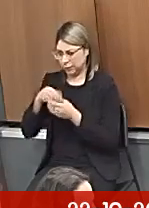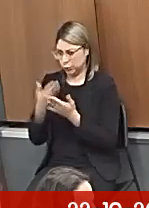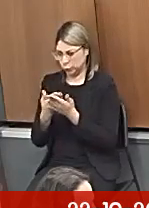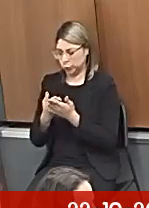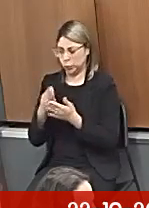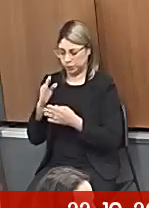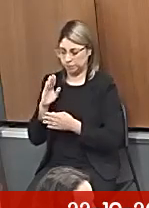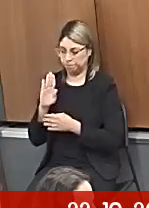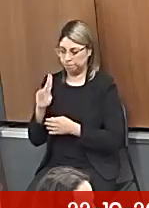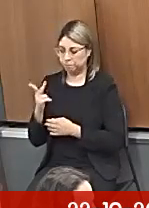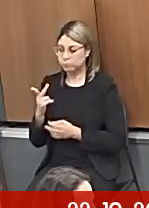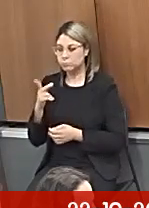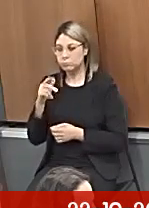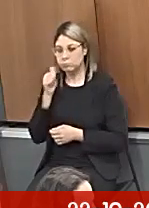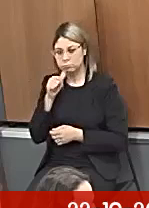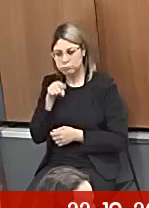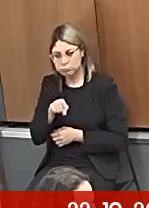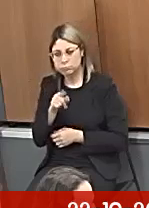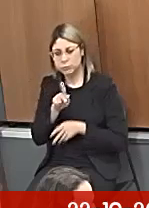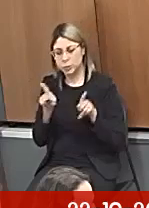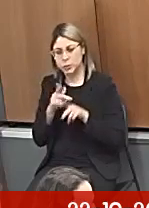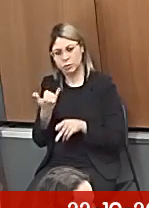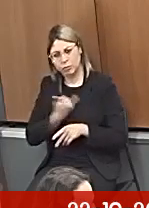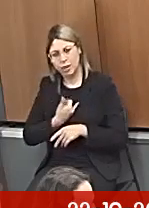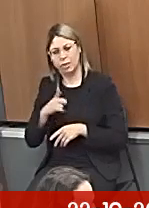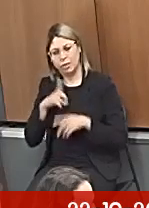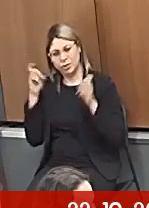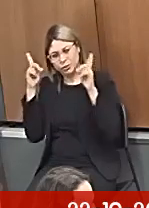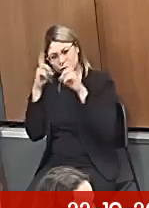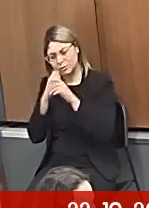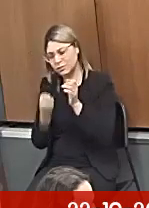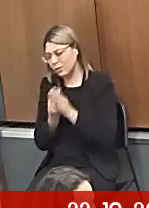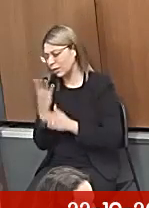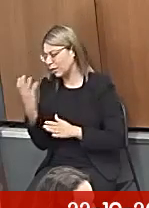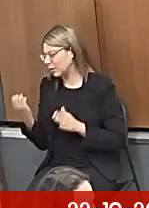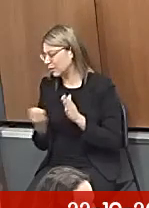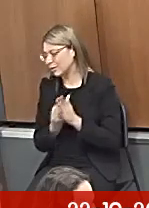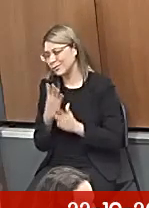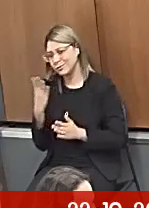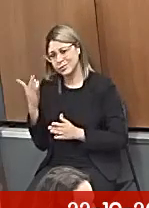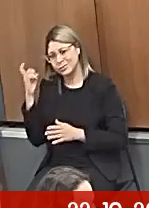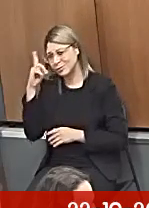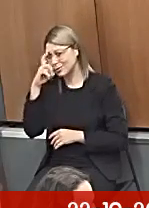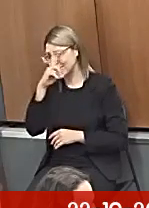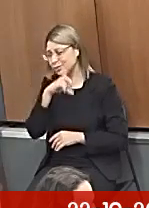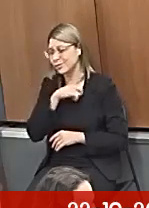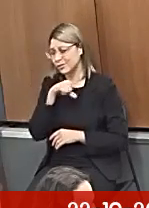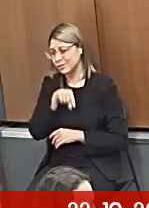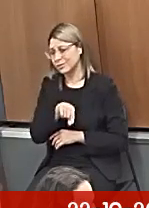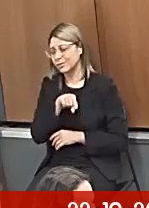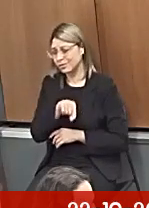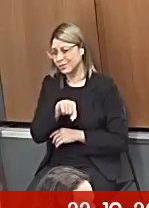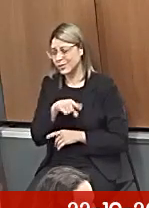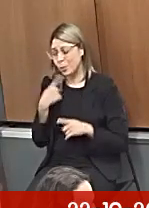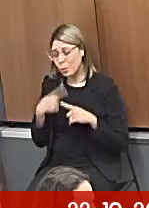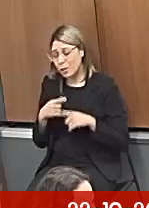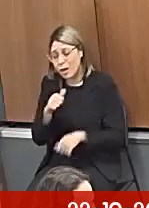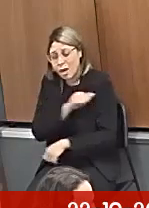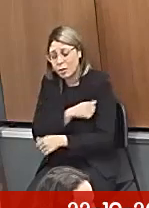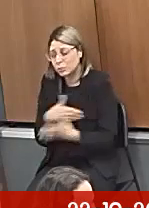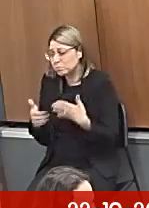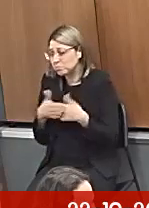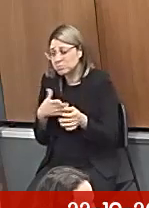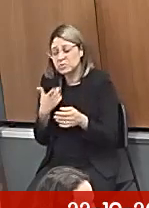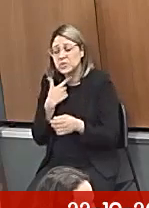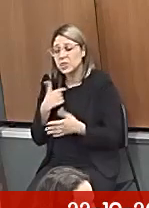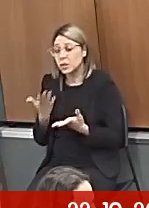Horizonte e ela tem me dito as dificuldades que ela está passando. Por quê? Os alunos fazem o que quer.